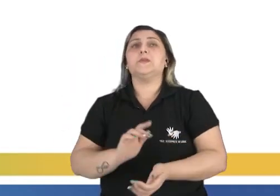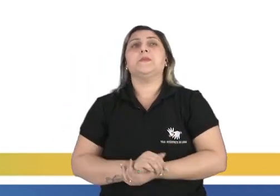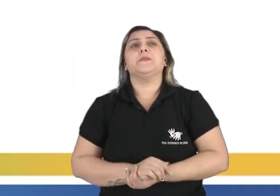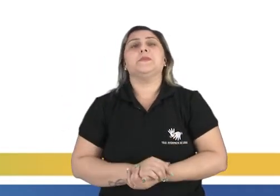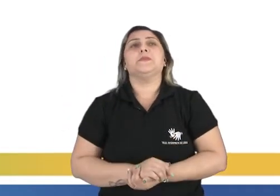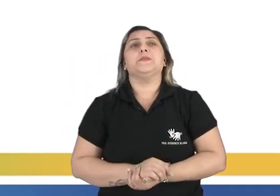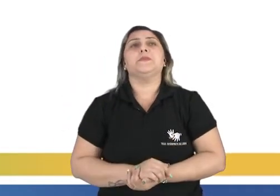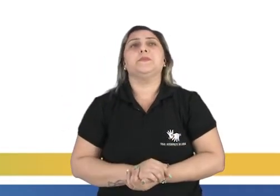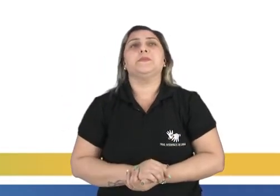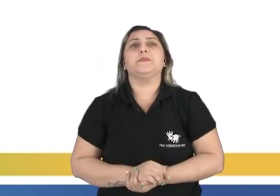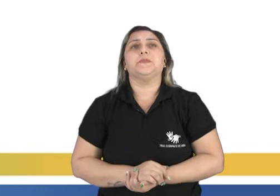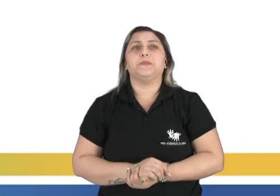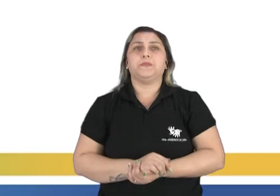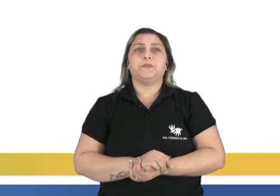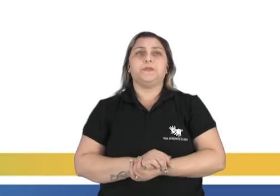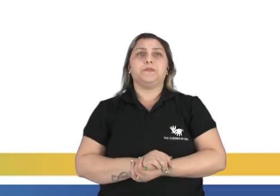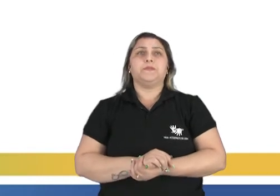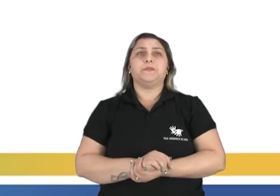550 gramas? Ou a letra D,